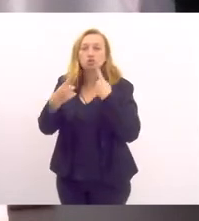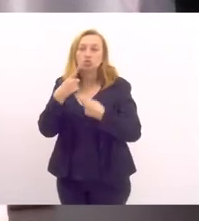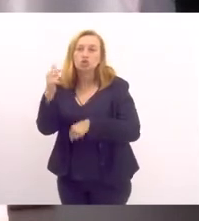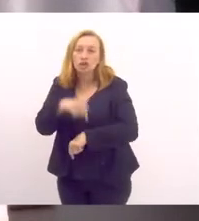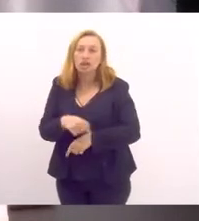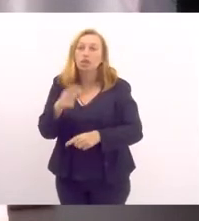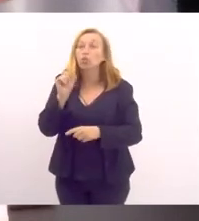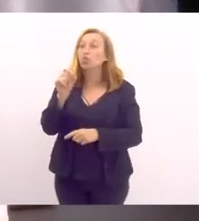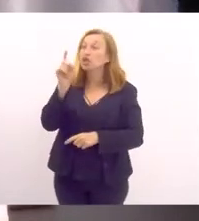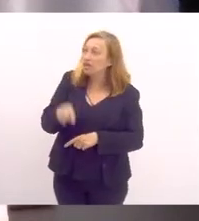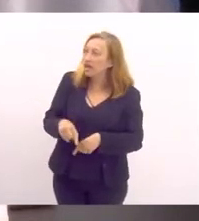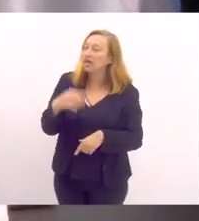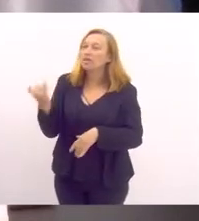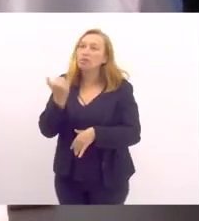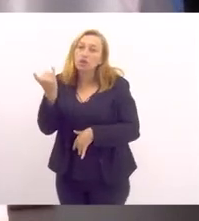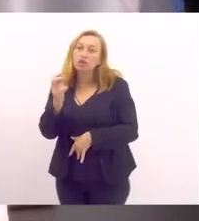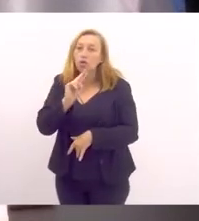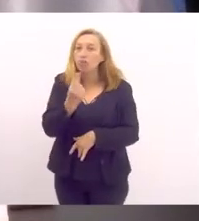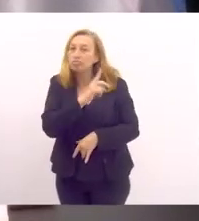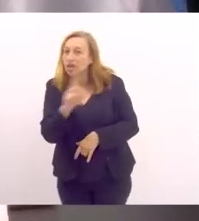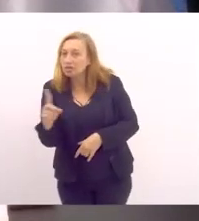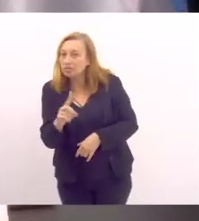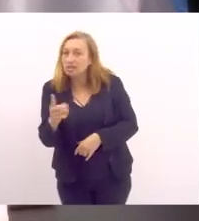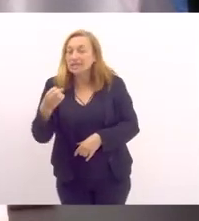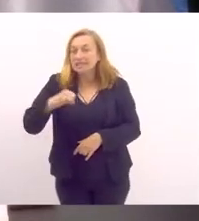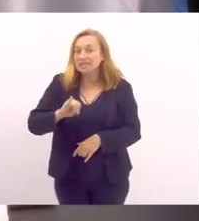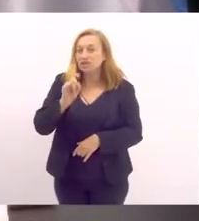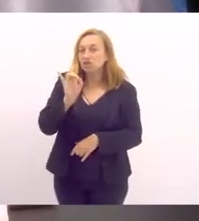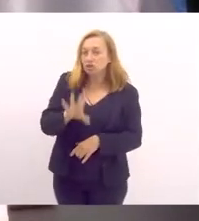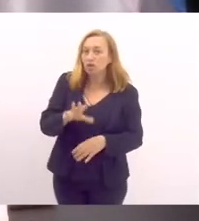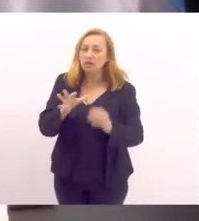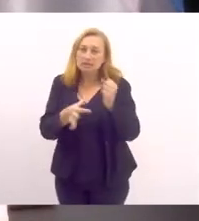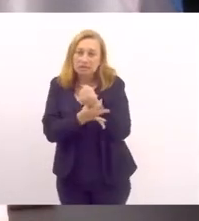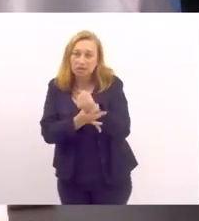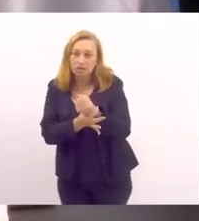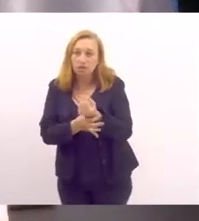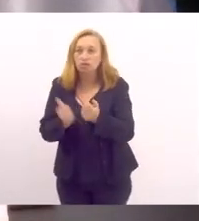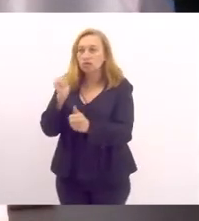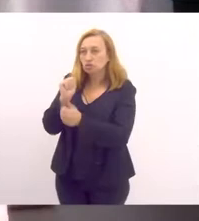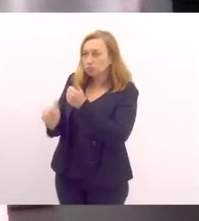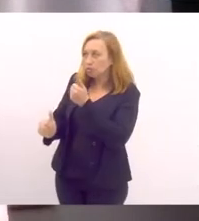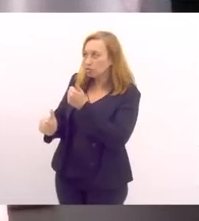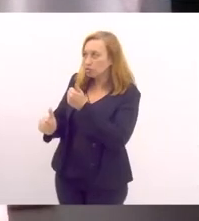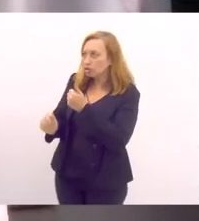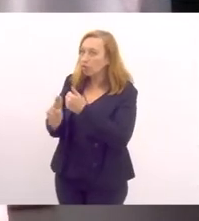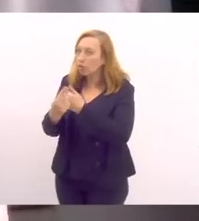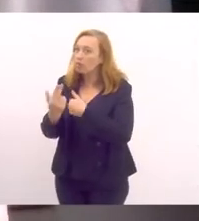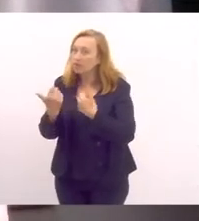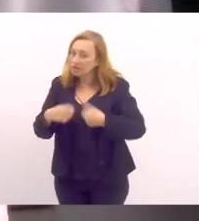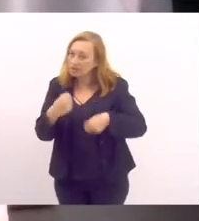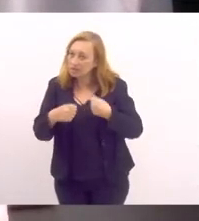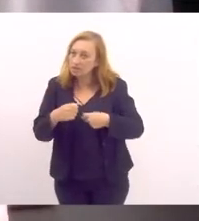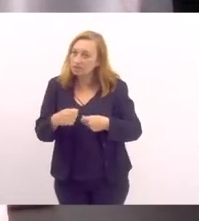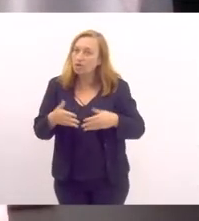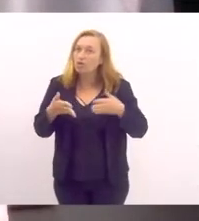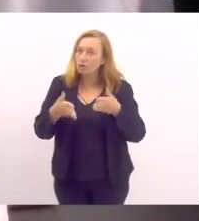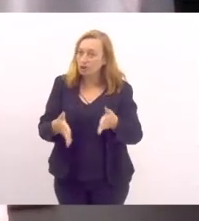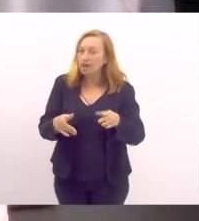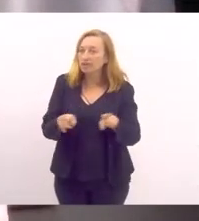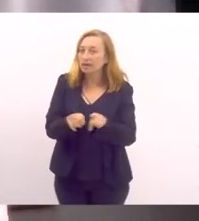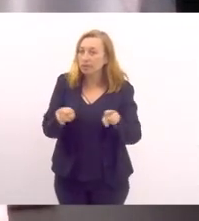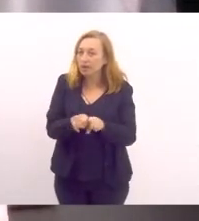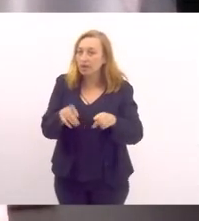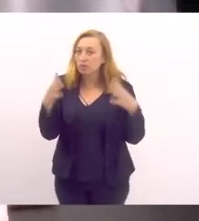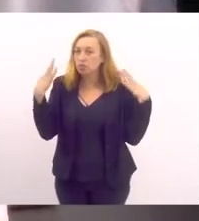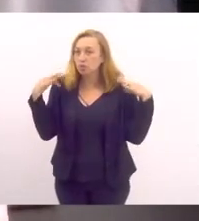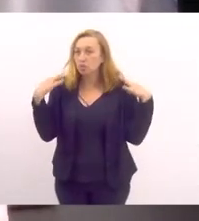também o que é importante ou não. Se é só a segurança, se é só o esporte, ou também precisamos levantar o turismo, como eu repito mais